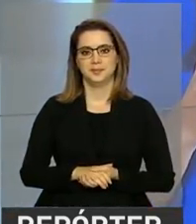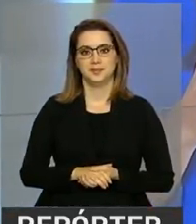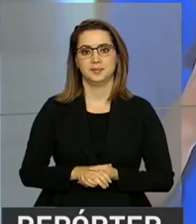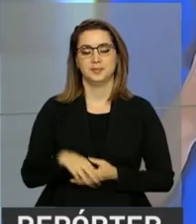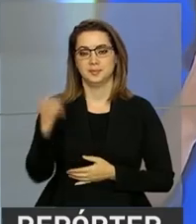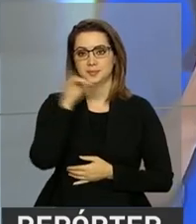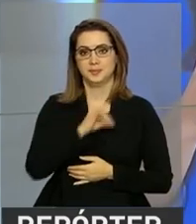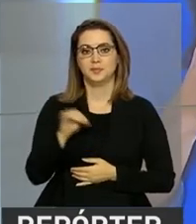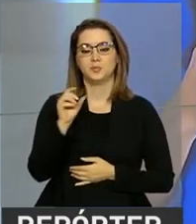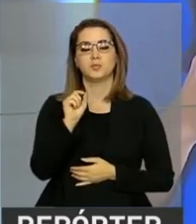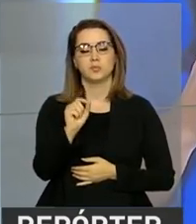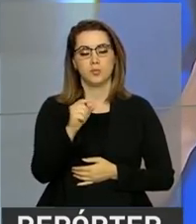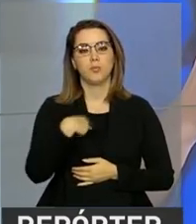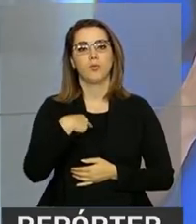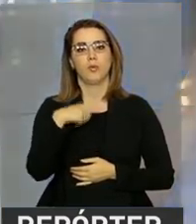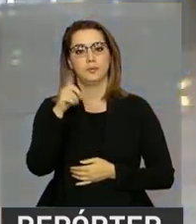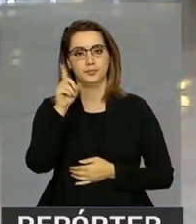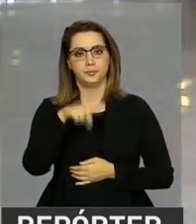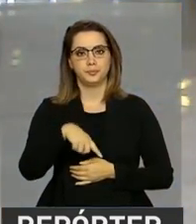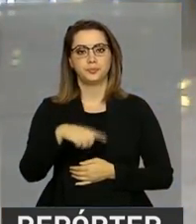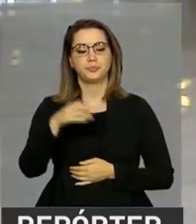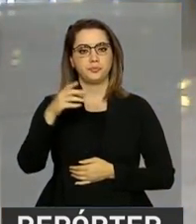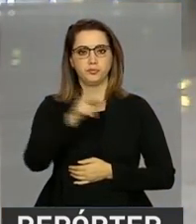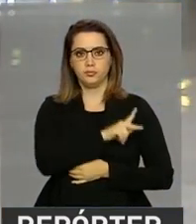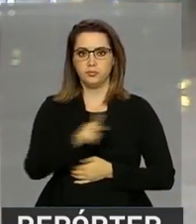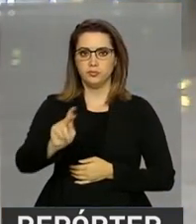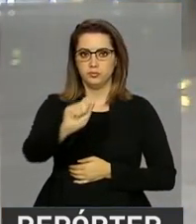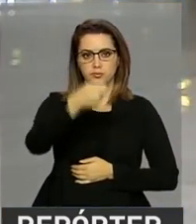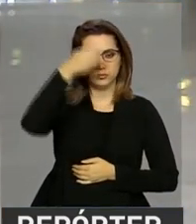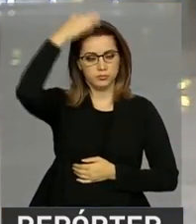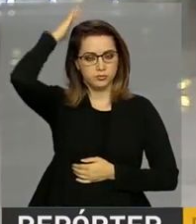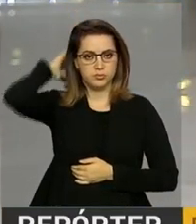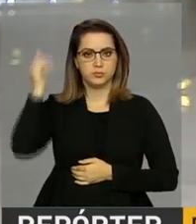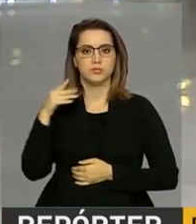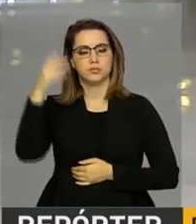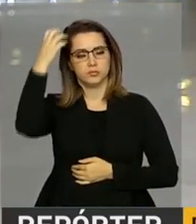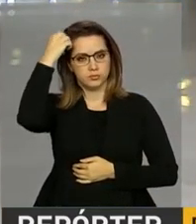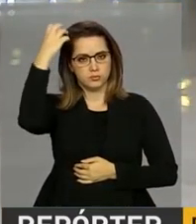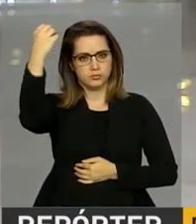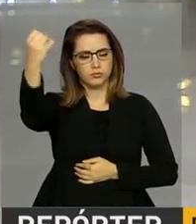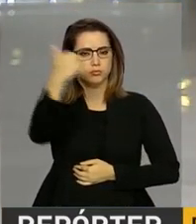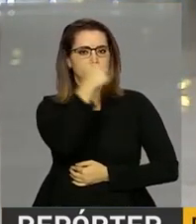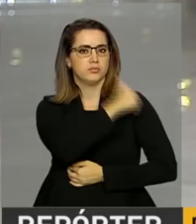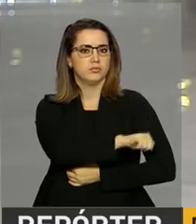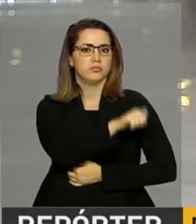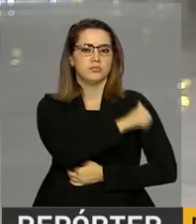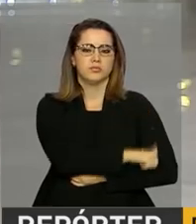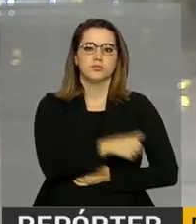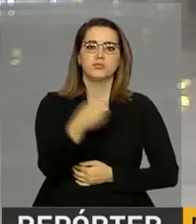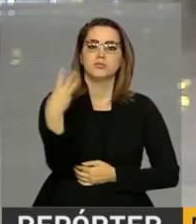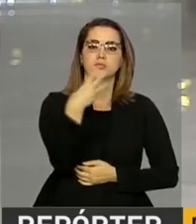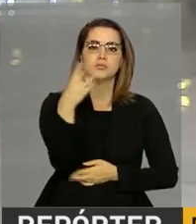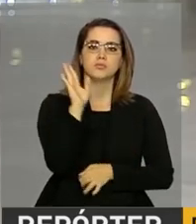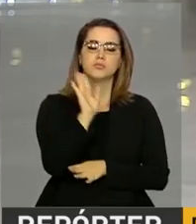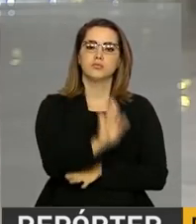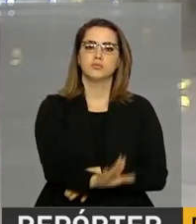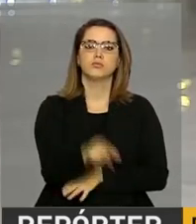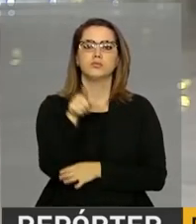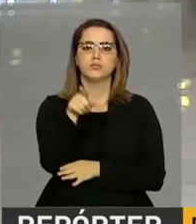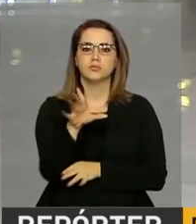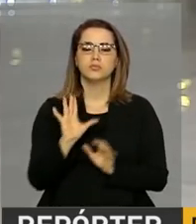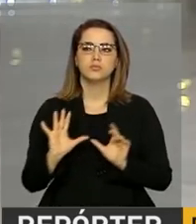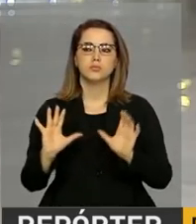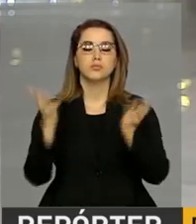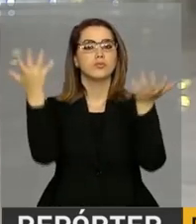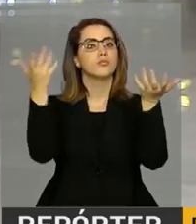Oi, Leandro. Pois é, a previsão é que o presidente em exercício Michel Temer embarque para o Rio de Janeiro às 15h. Lá ele participa